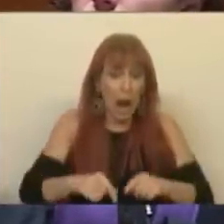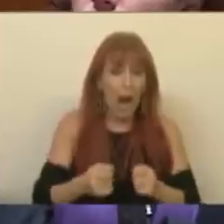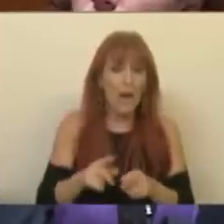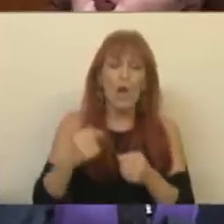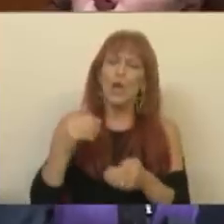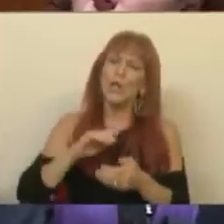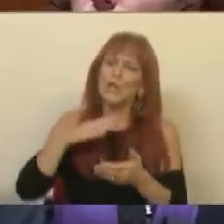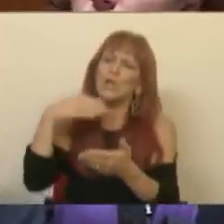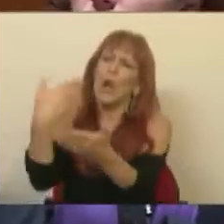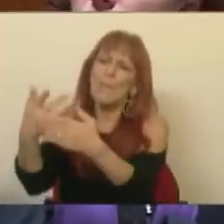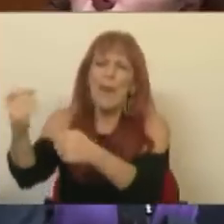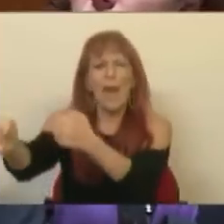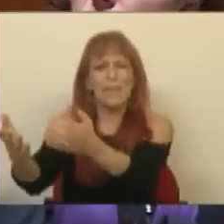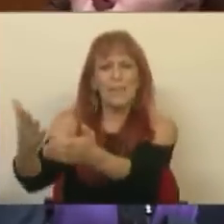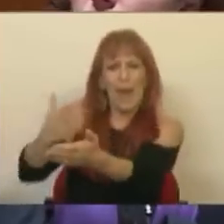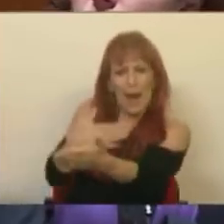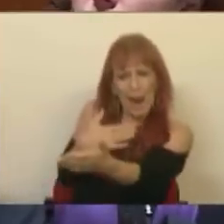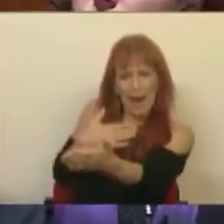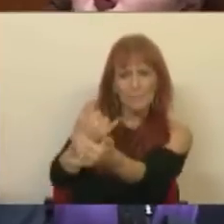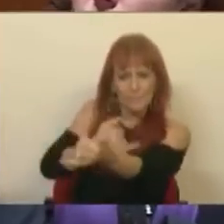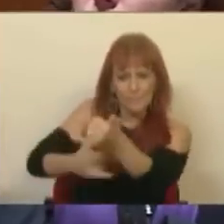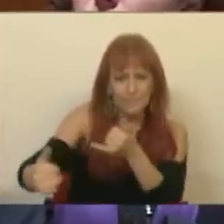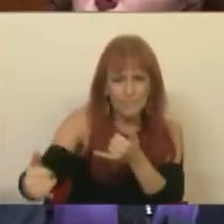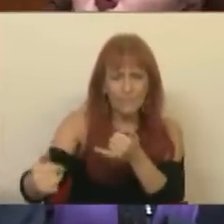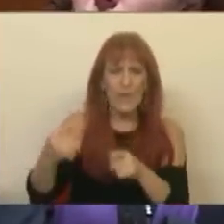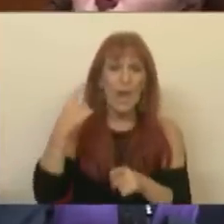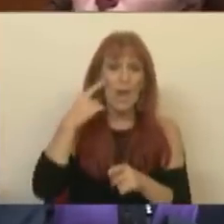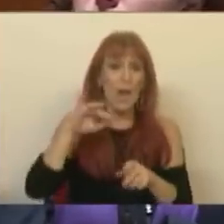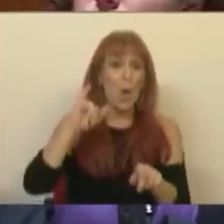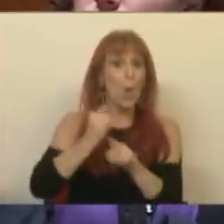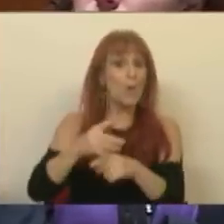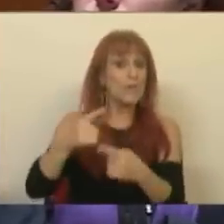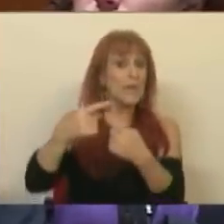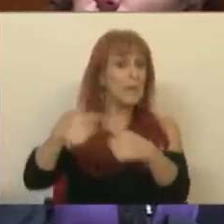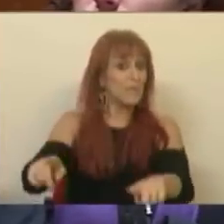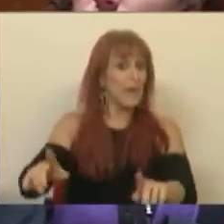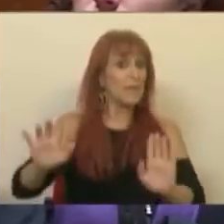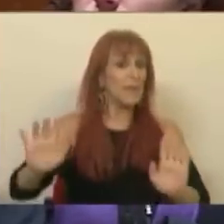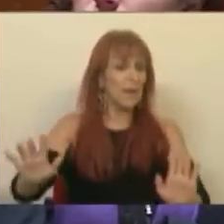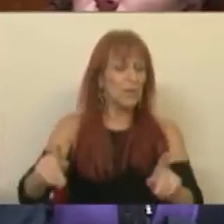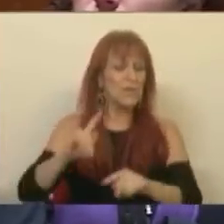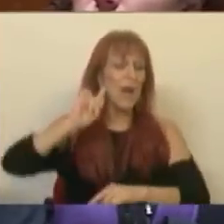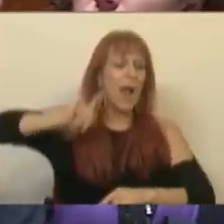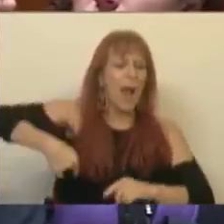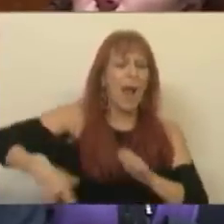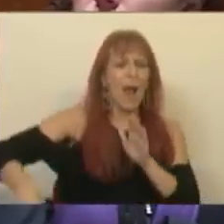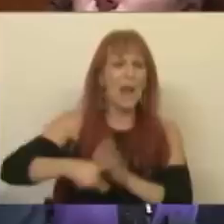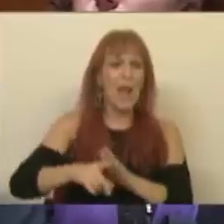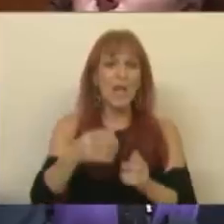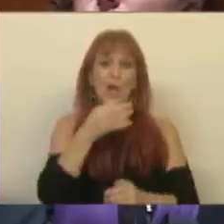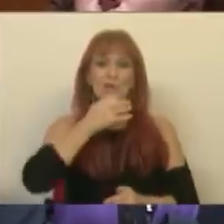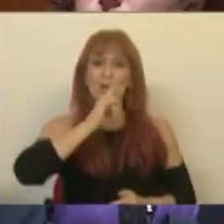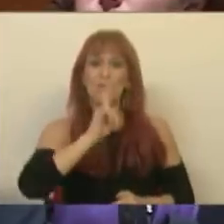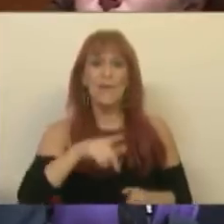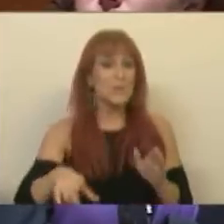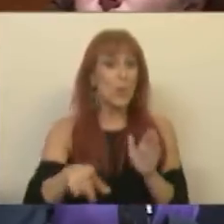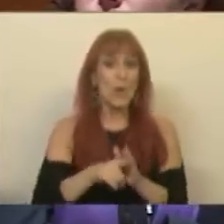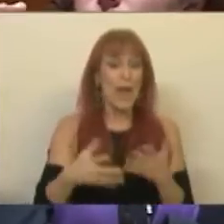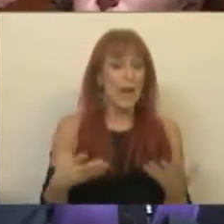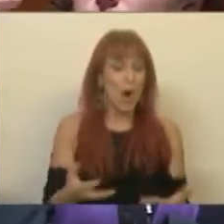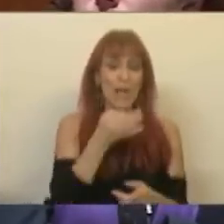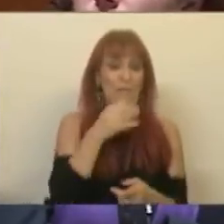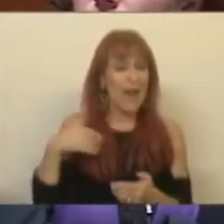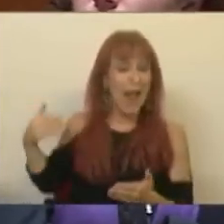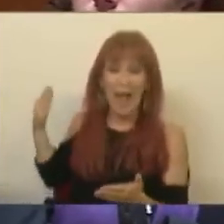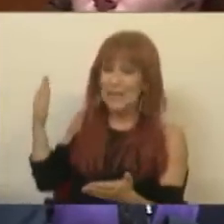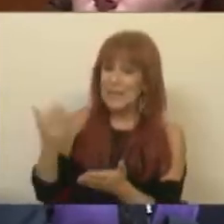não toma lá dá cá então a matéria é configura-se mesmo de outra natureza e da violação da lei de que estamos a falar não é da lei que temos estado